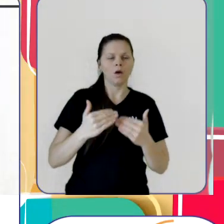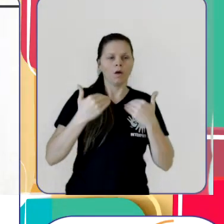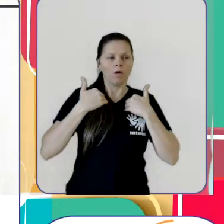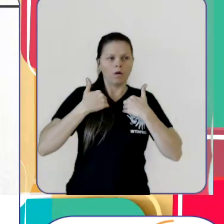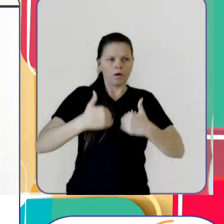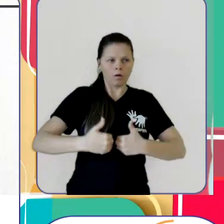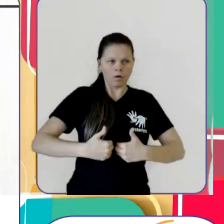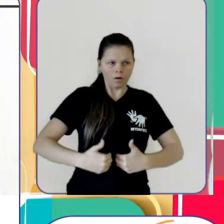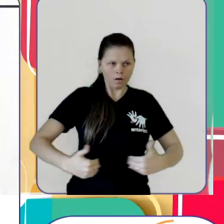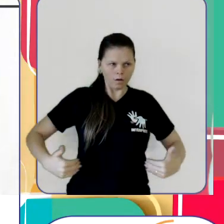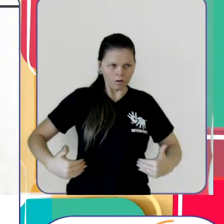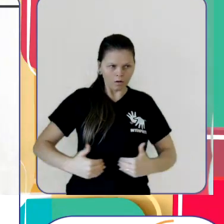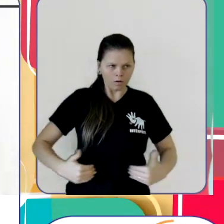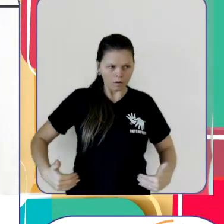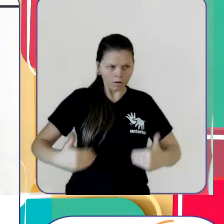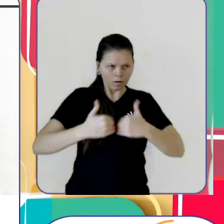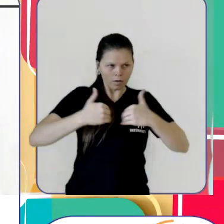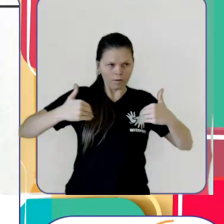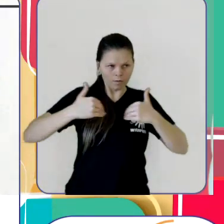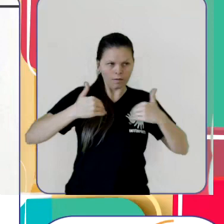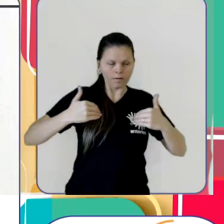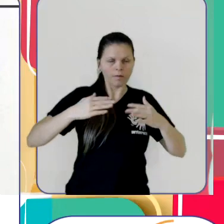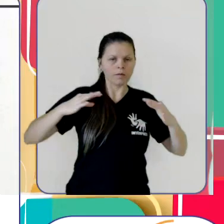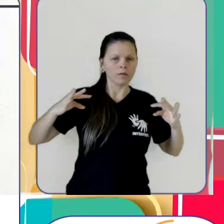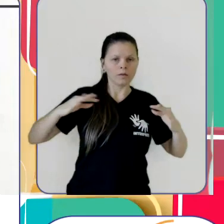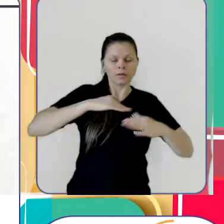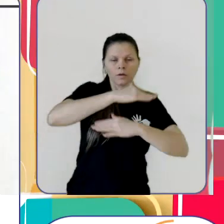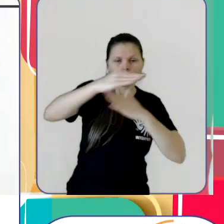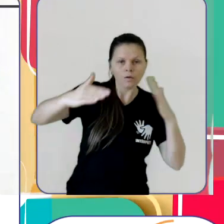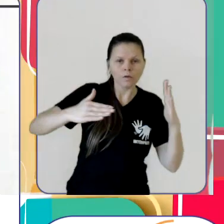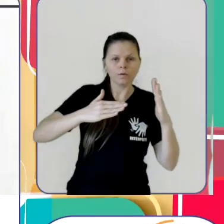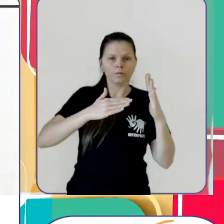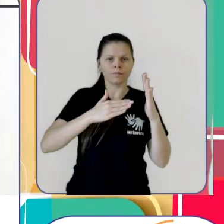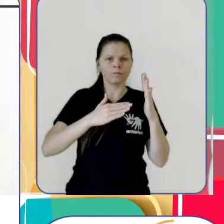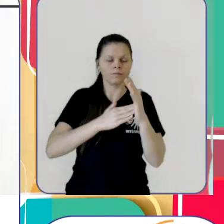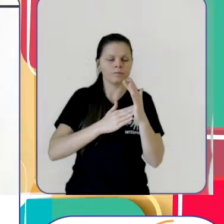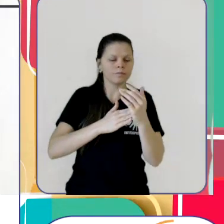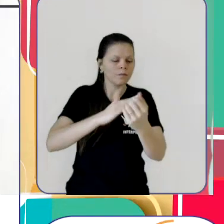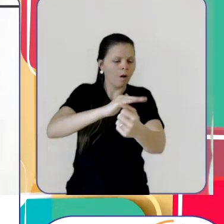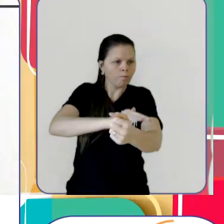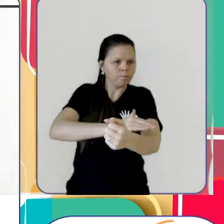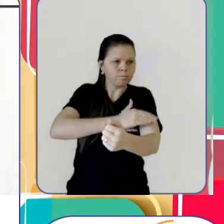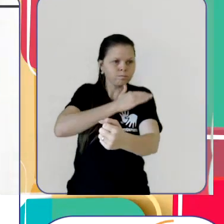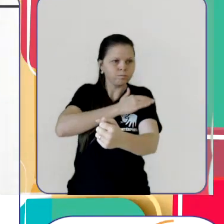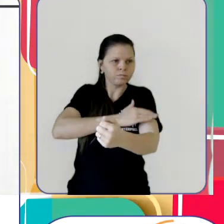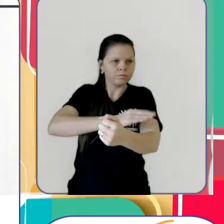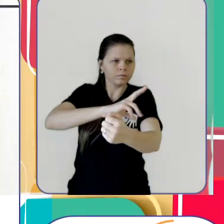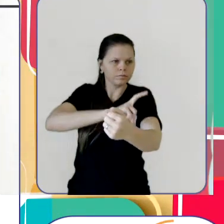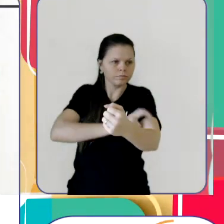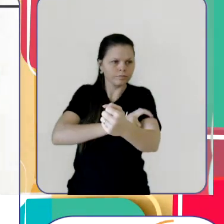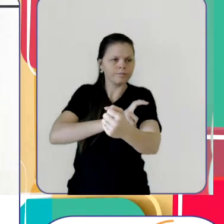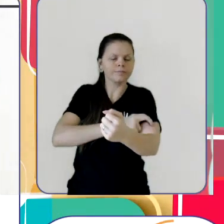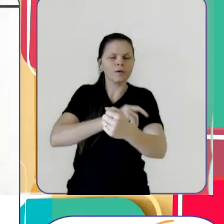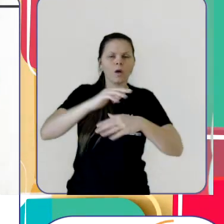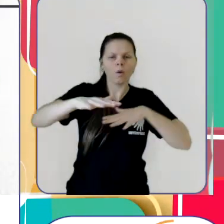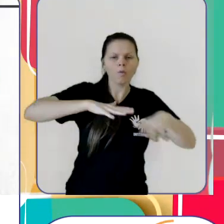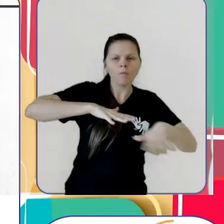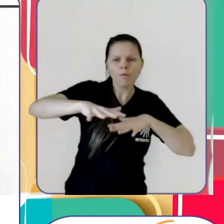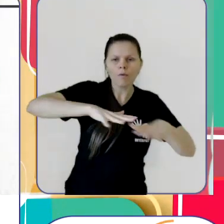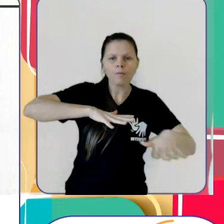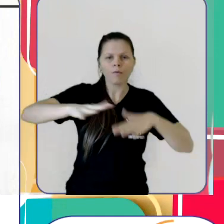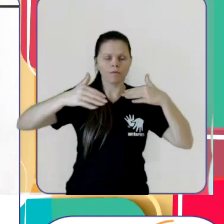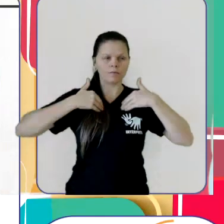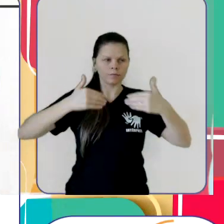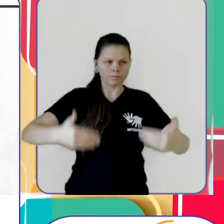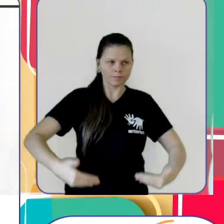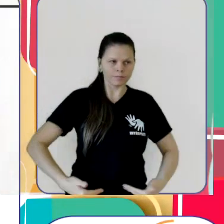é responsável por maior parte dessa função no tecido muscular. Ele é responsável pelo movimento corporal, pela